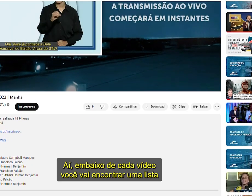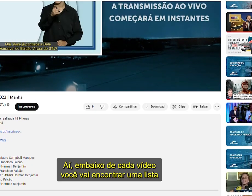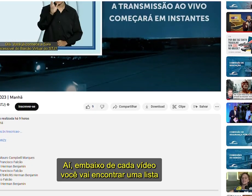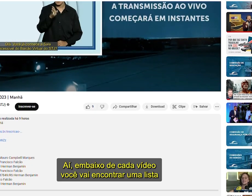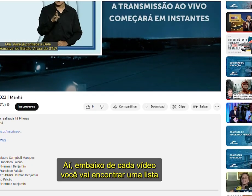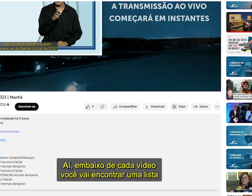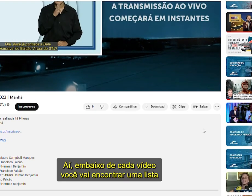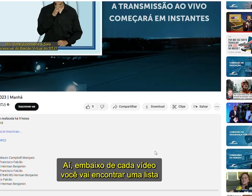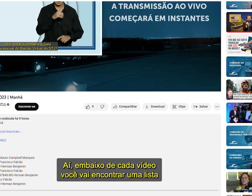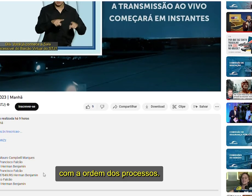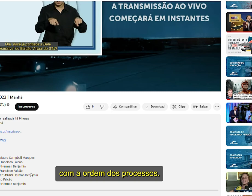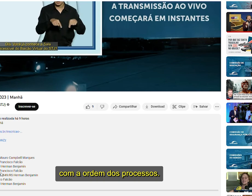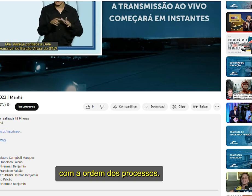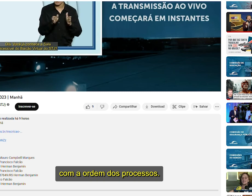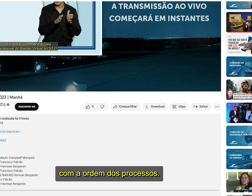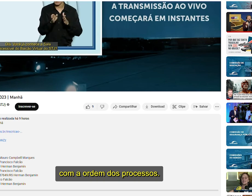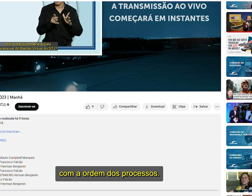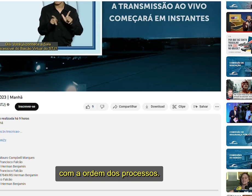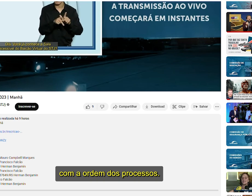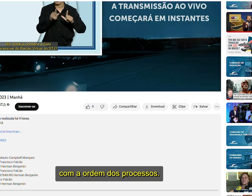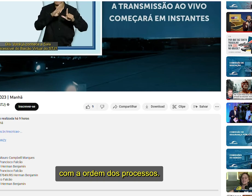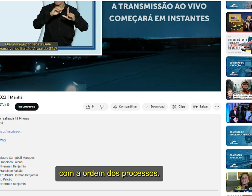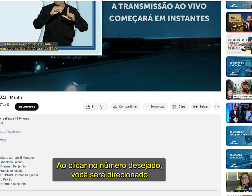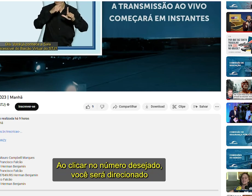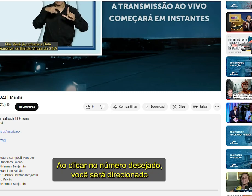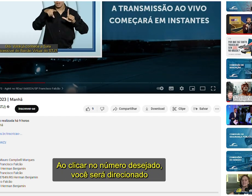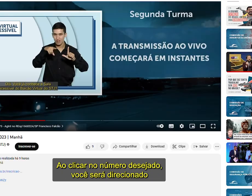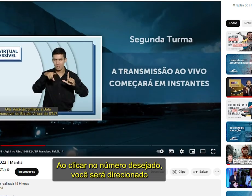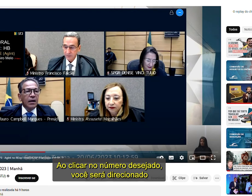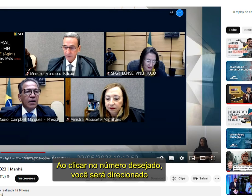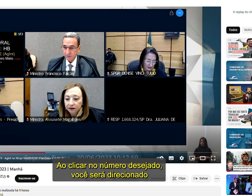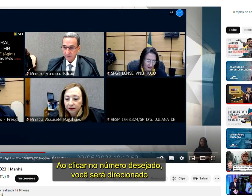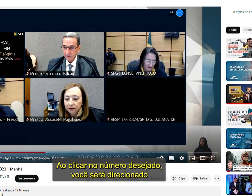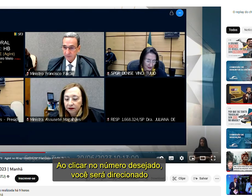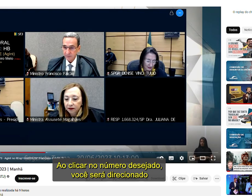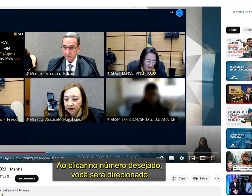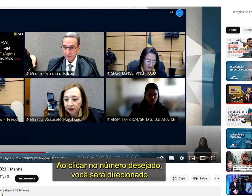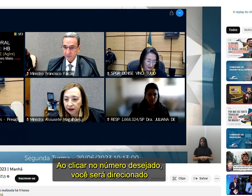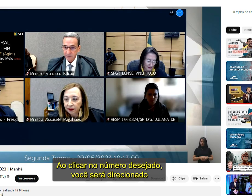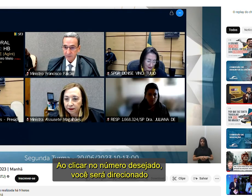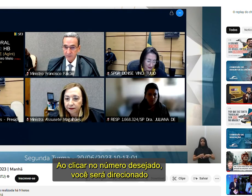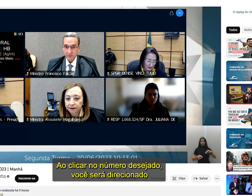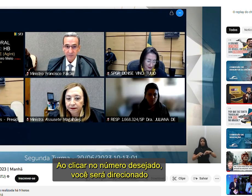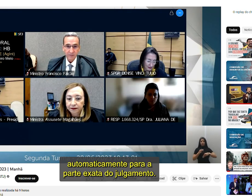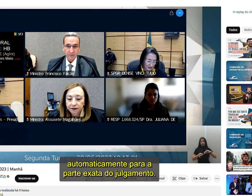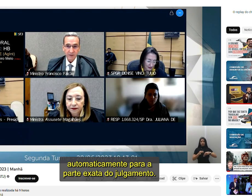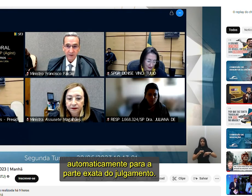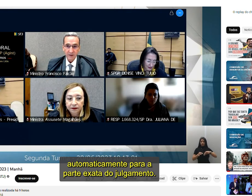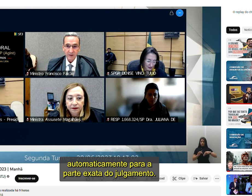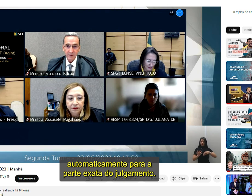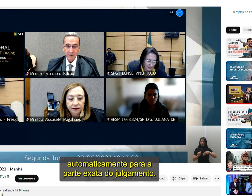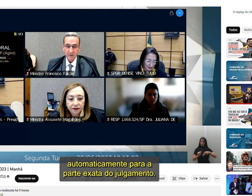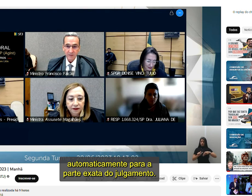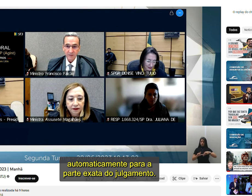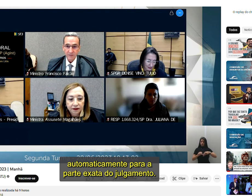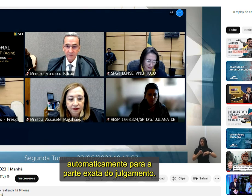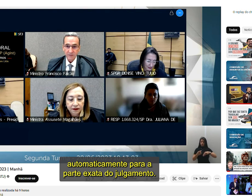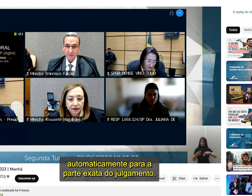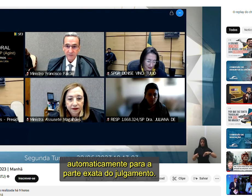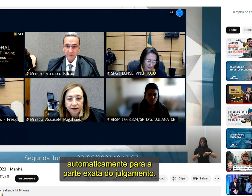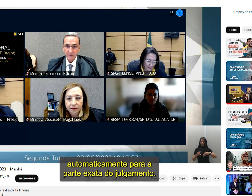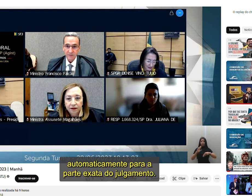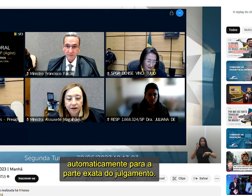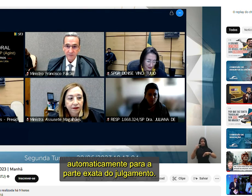vai encontrar uma lista com a ordem dos processos. Ao clicar no número desejado, você será direcionado automaticamente para a